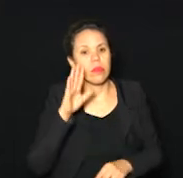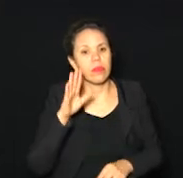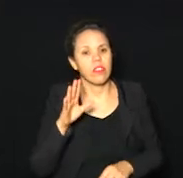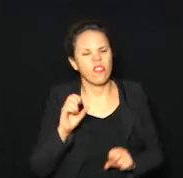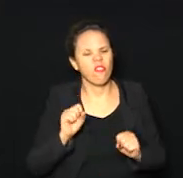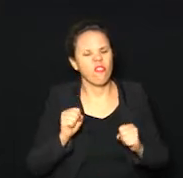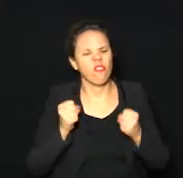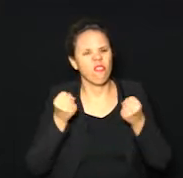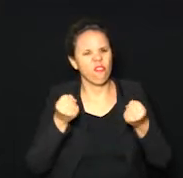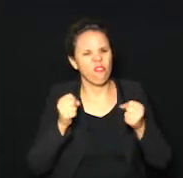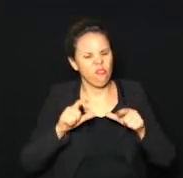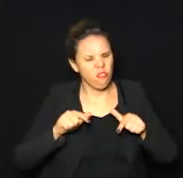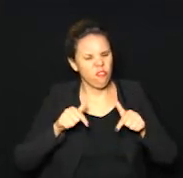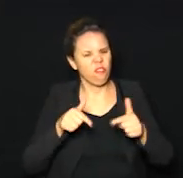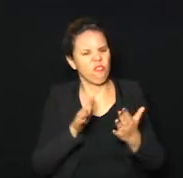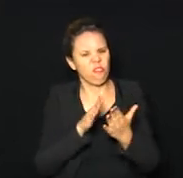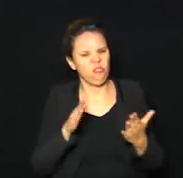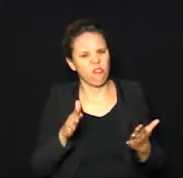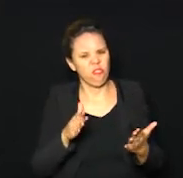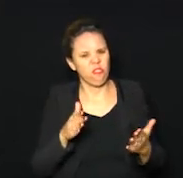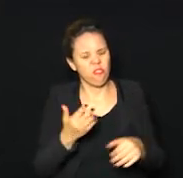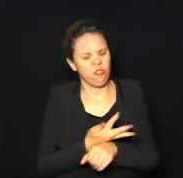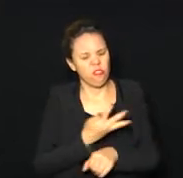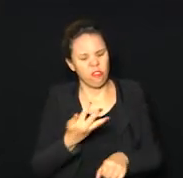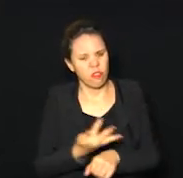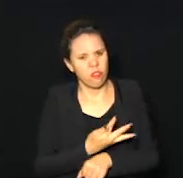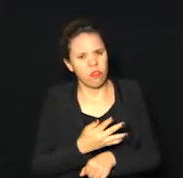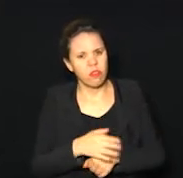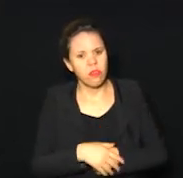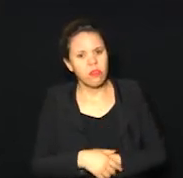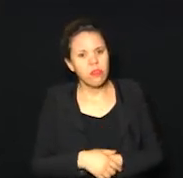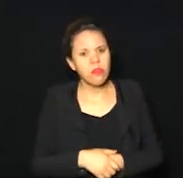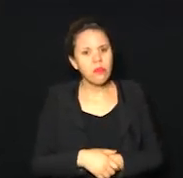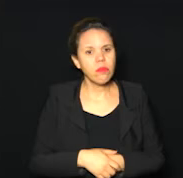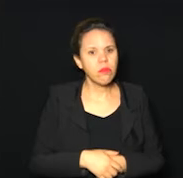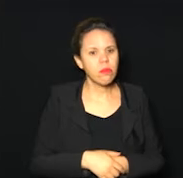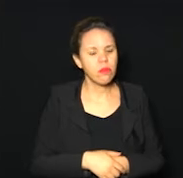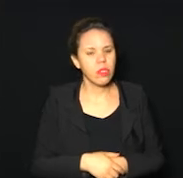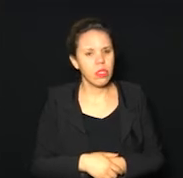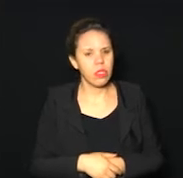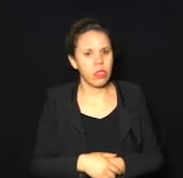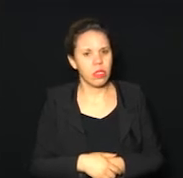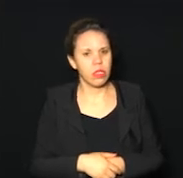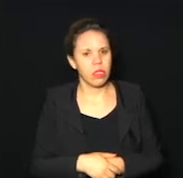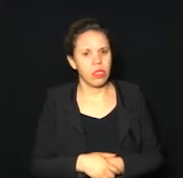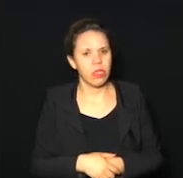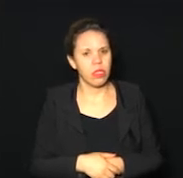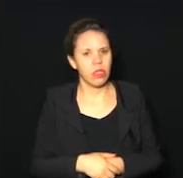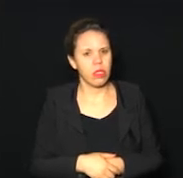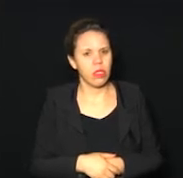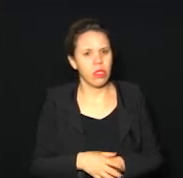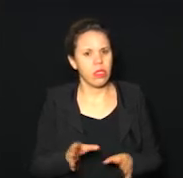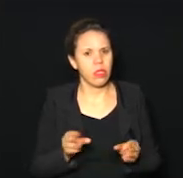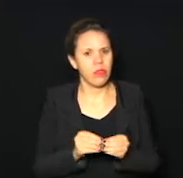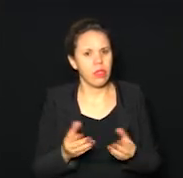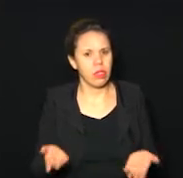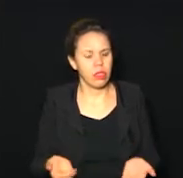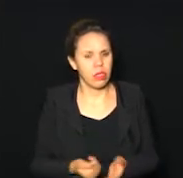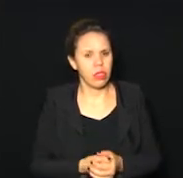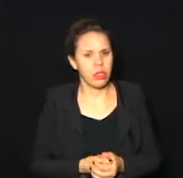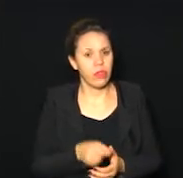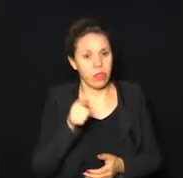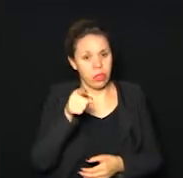forte para enfrentar essa crise. E, para finalizar, vote